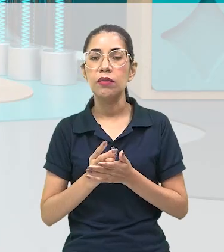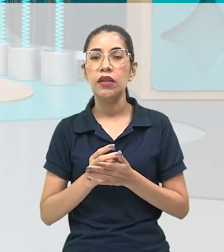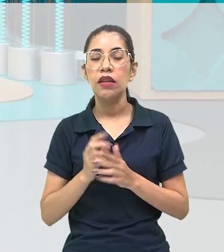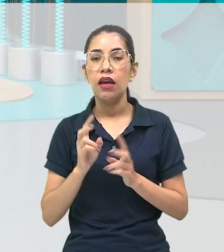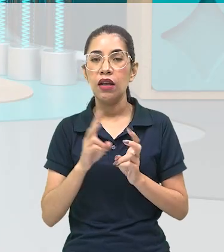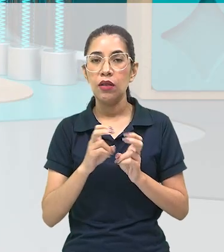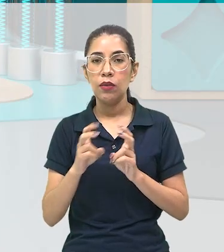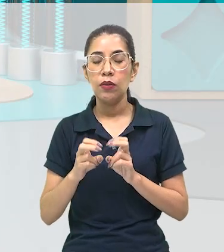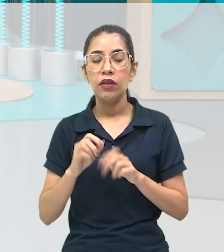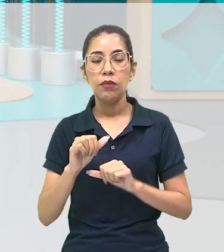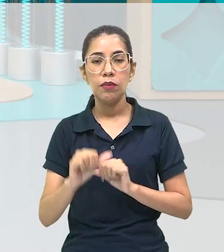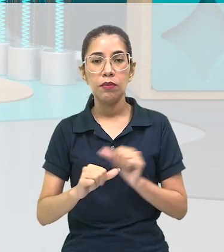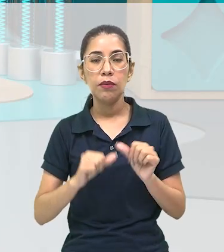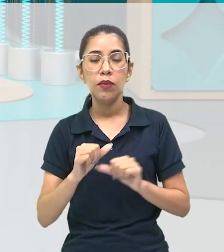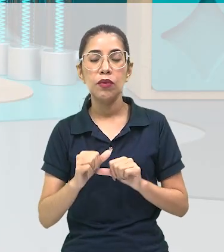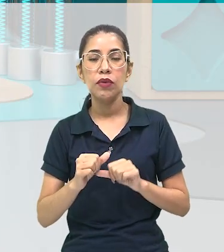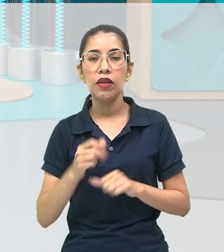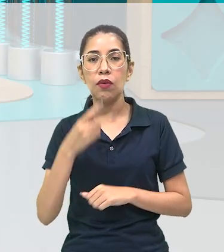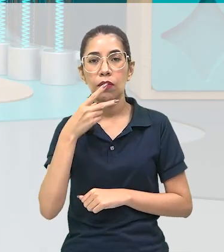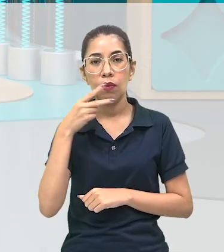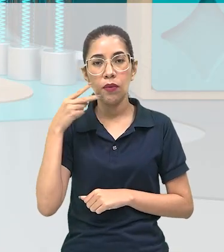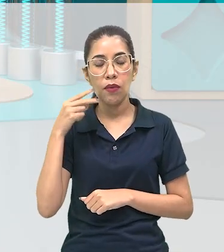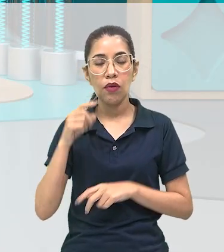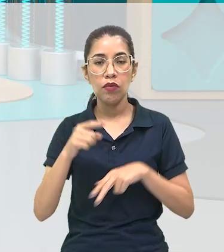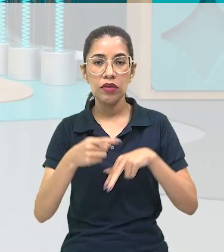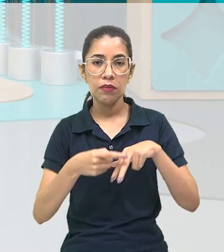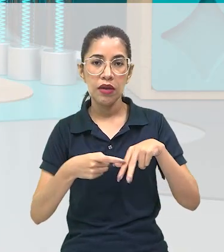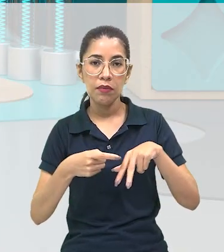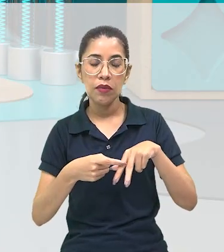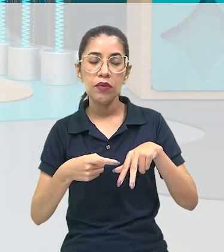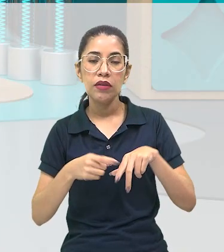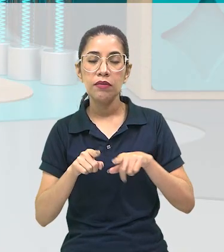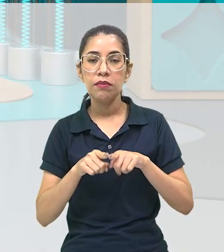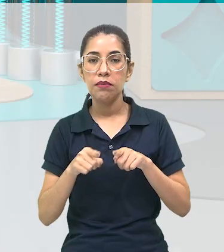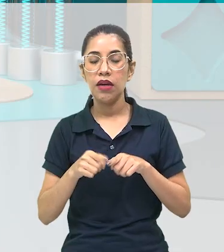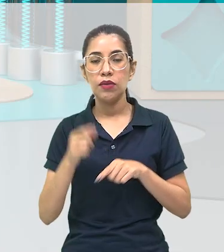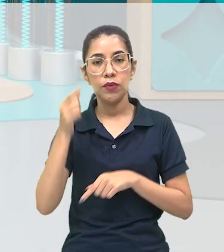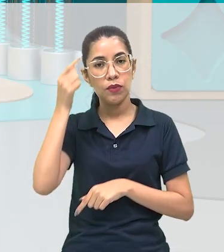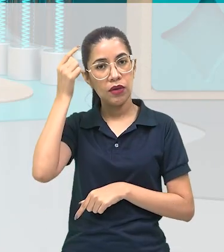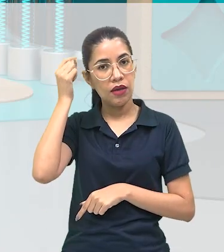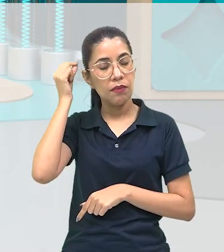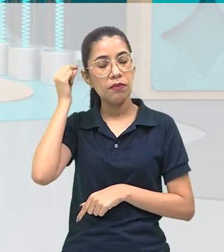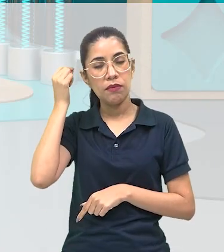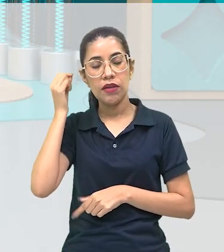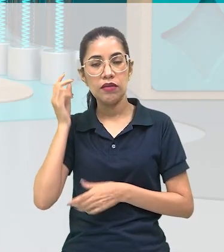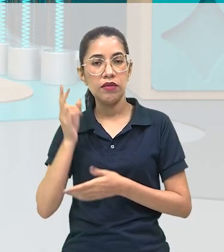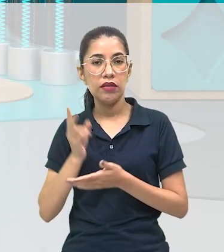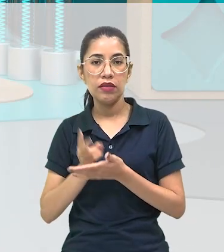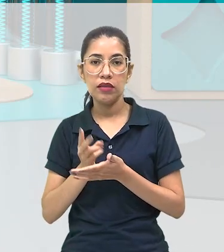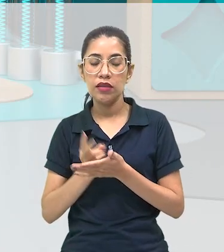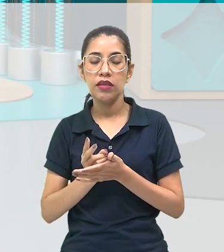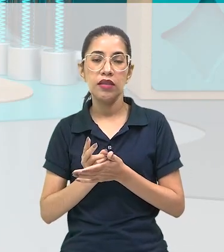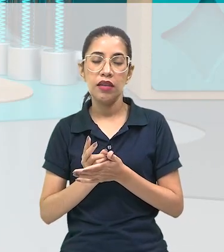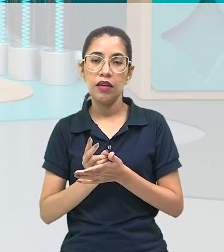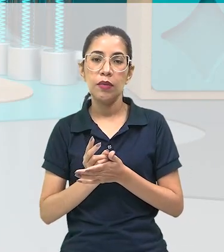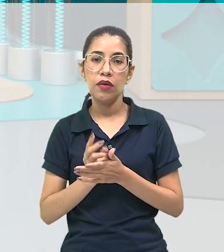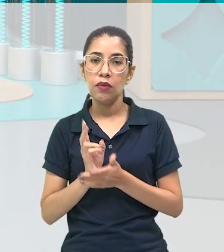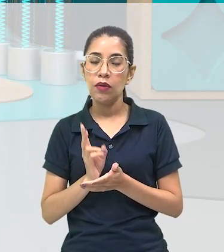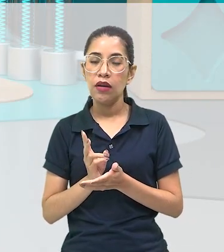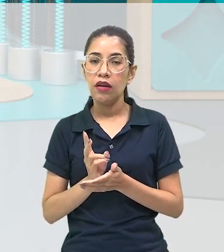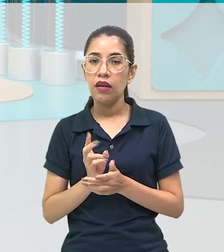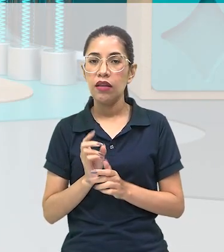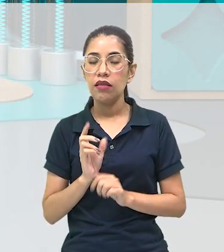que mude essa questão da tanga, coloque bermuda por baixo, mas o cabelo, essa questão do cabelo é inegociável.